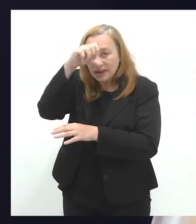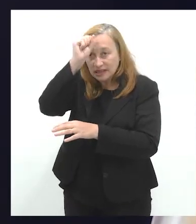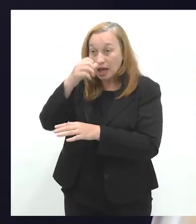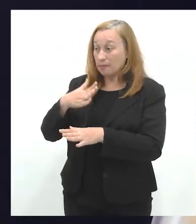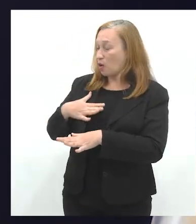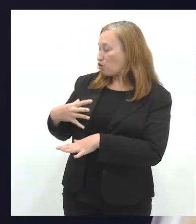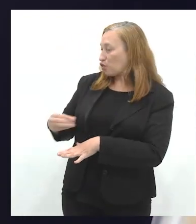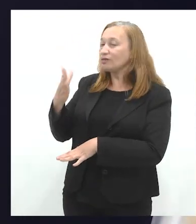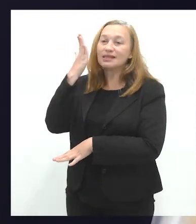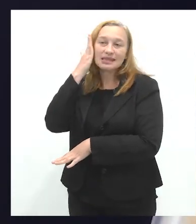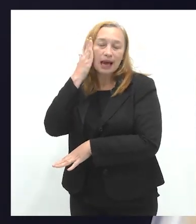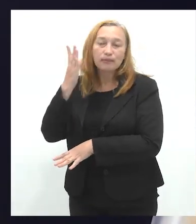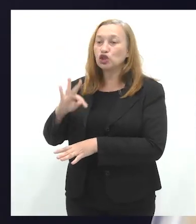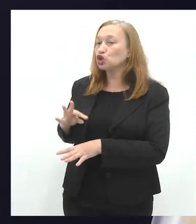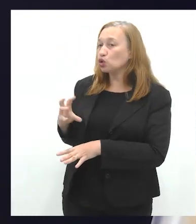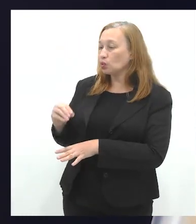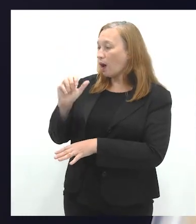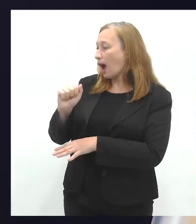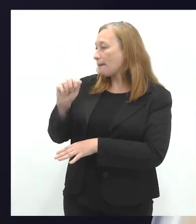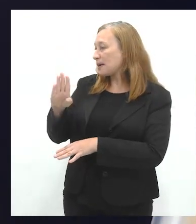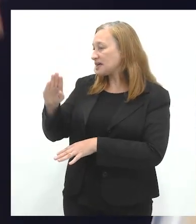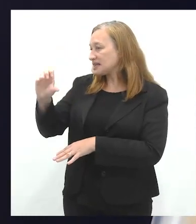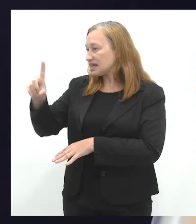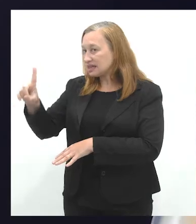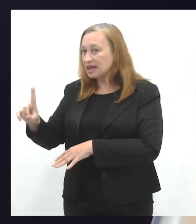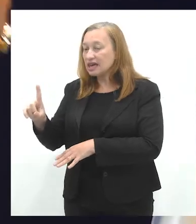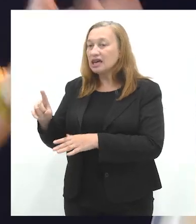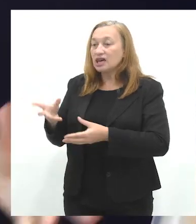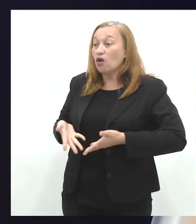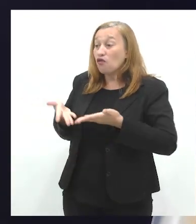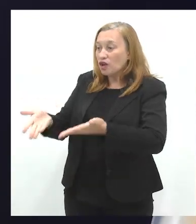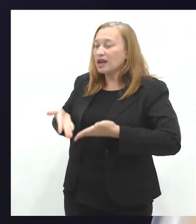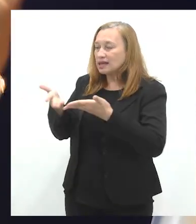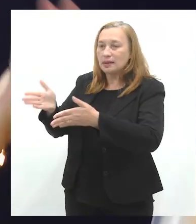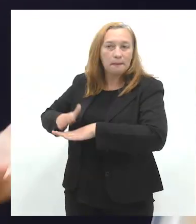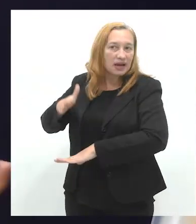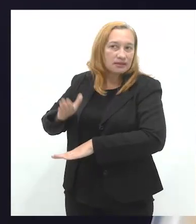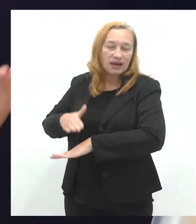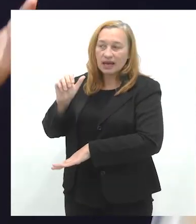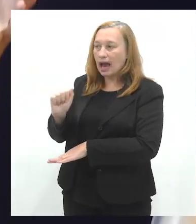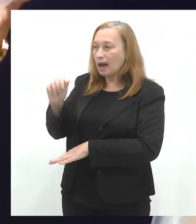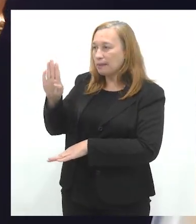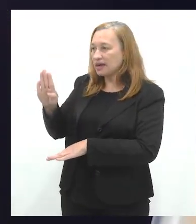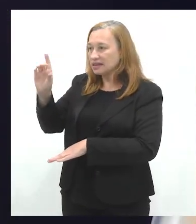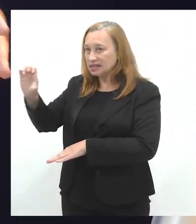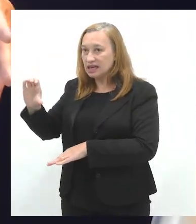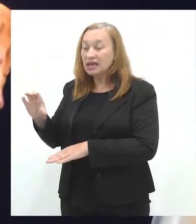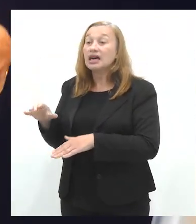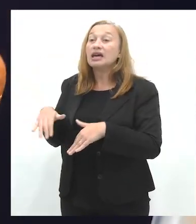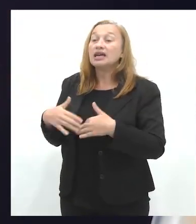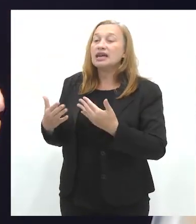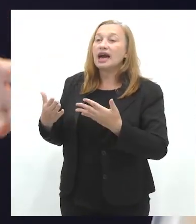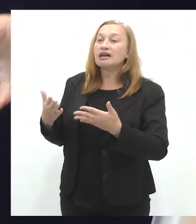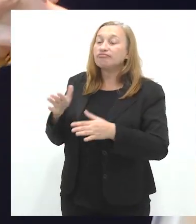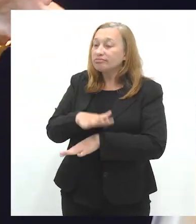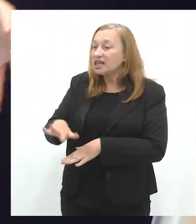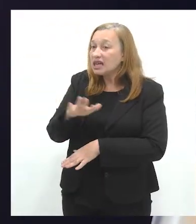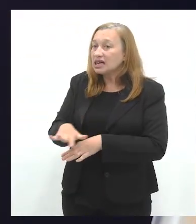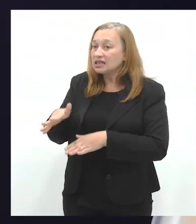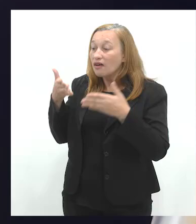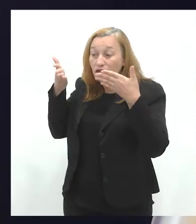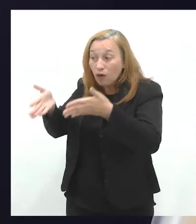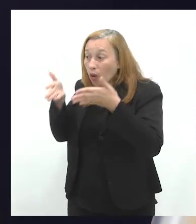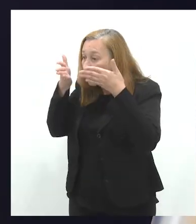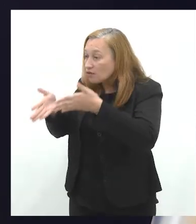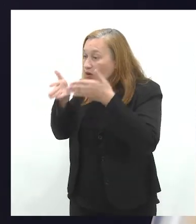Olha, meu filho sabe todo o alfabeto. E os pais oferecem mais ainda alfabeto. E aí a criança vai mergulhando naquele hiperfoco, vai